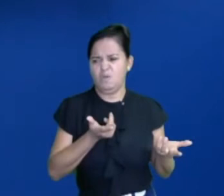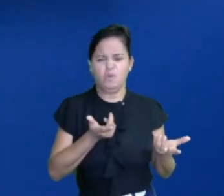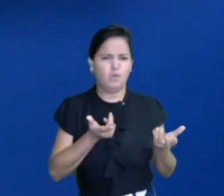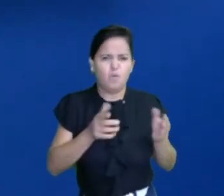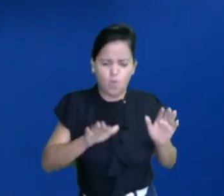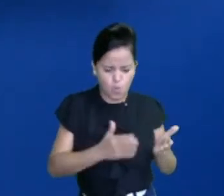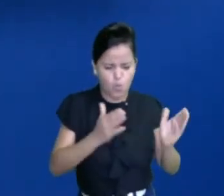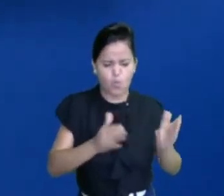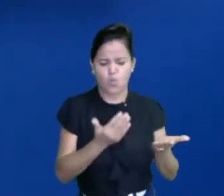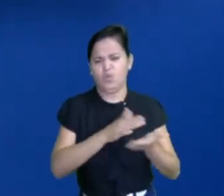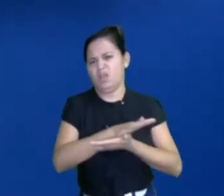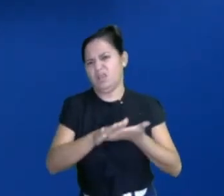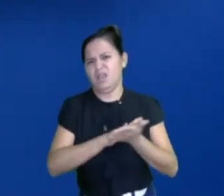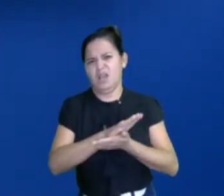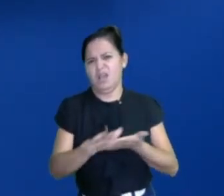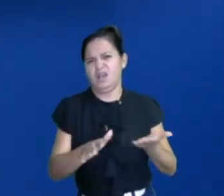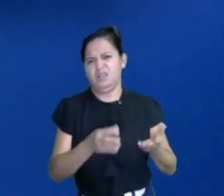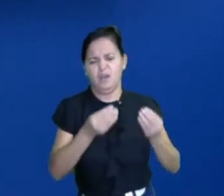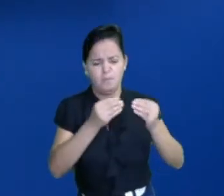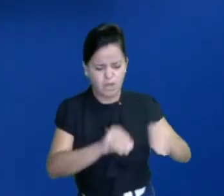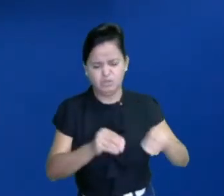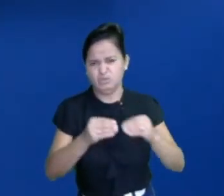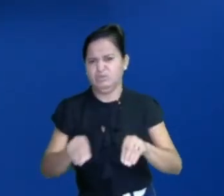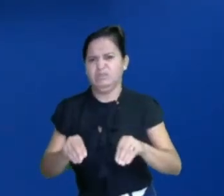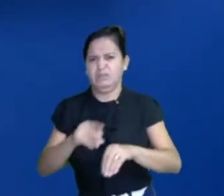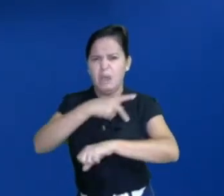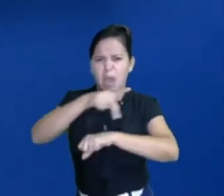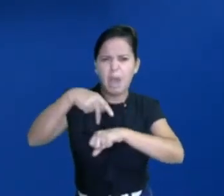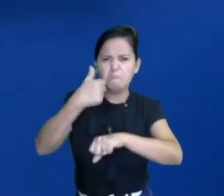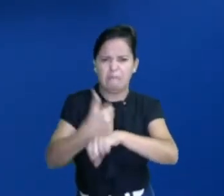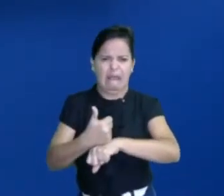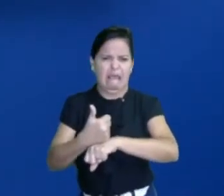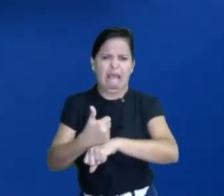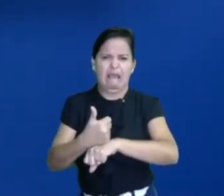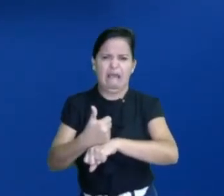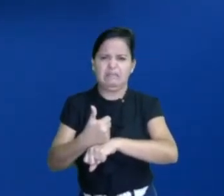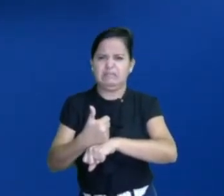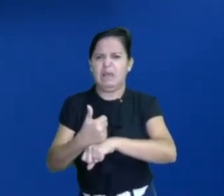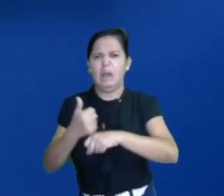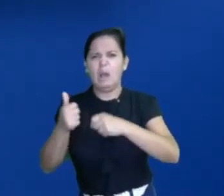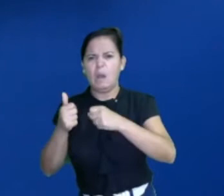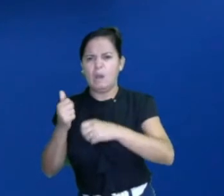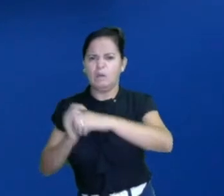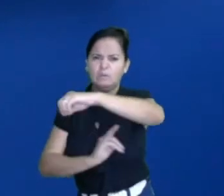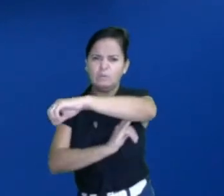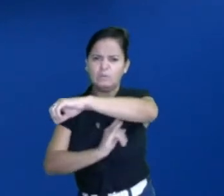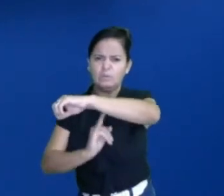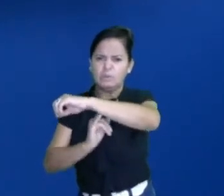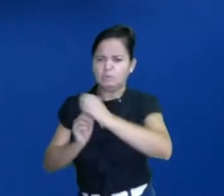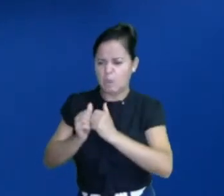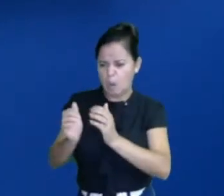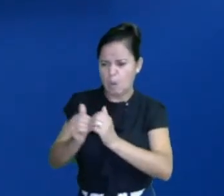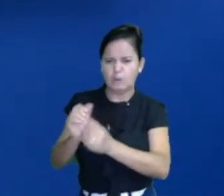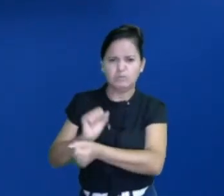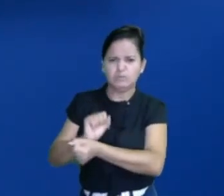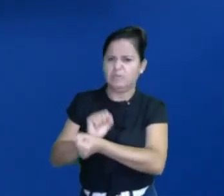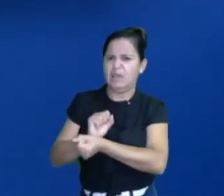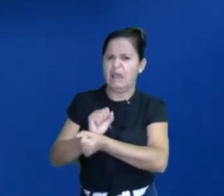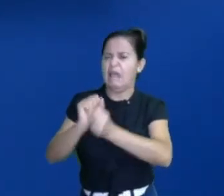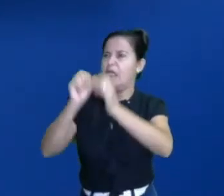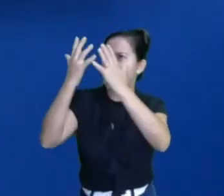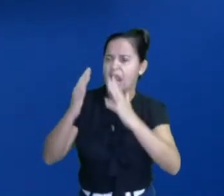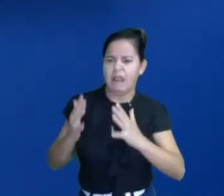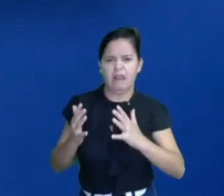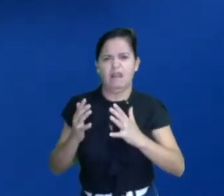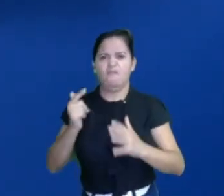as praças públicas, até pontos de ônibus destroem. Gente, isso é nosso. Querendo ou não,